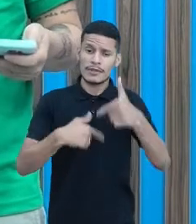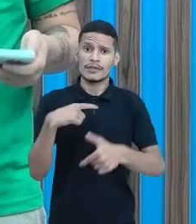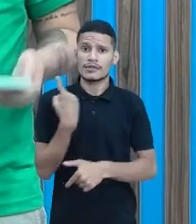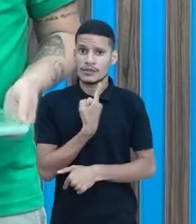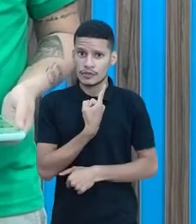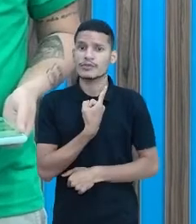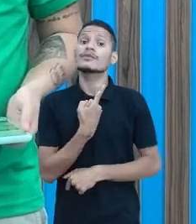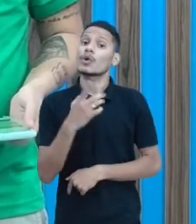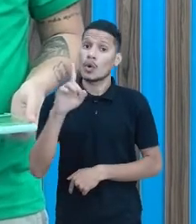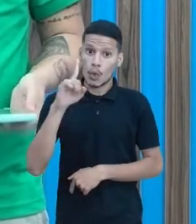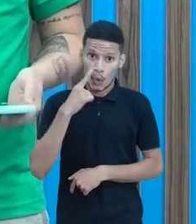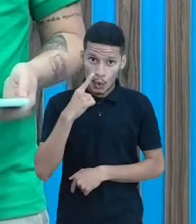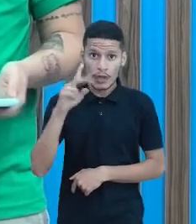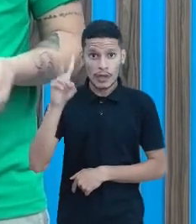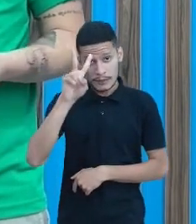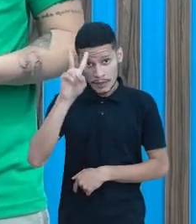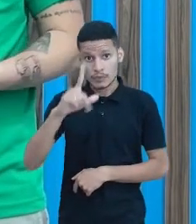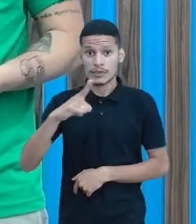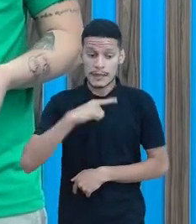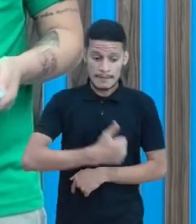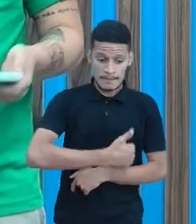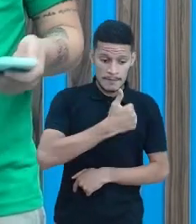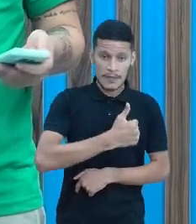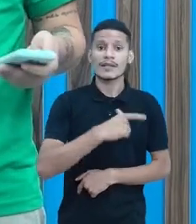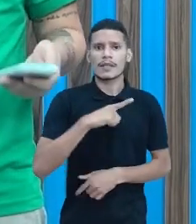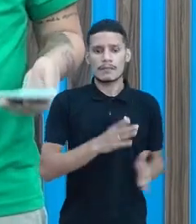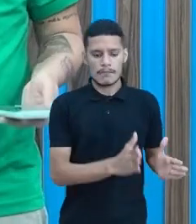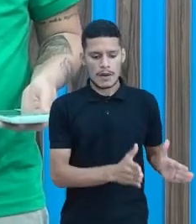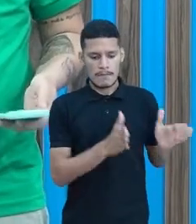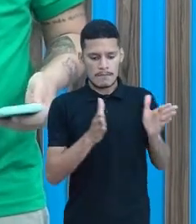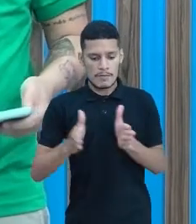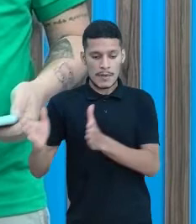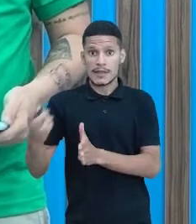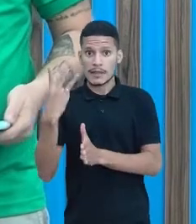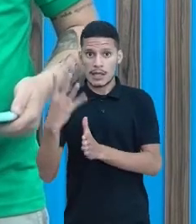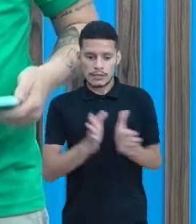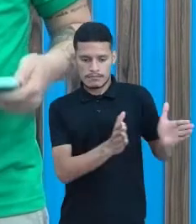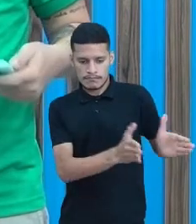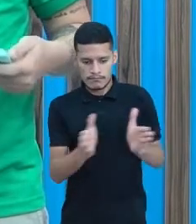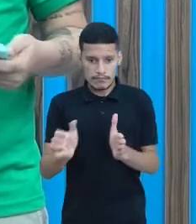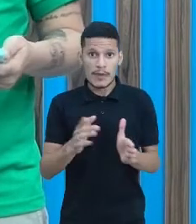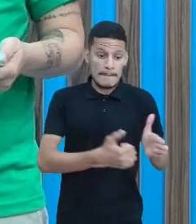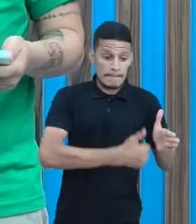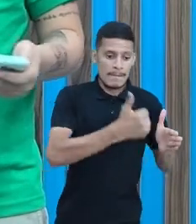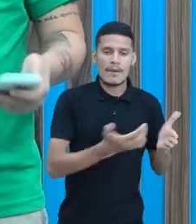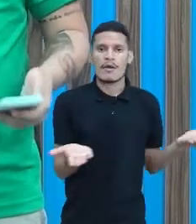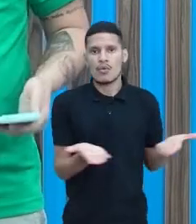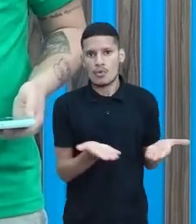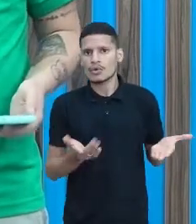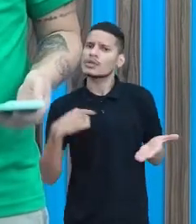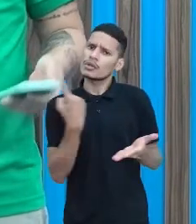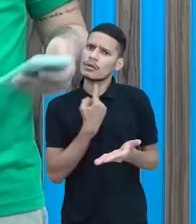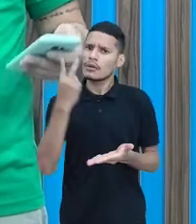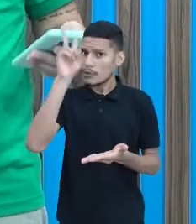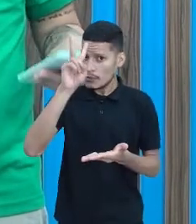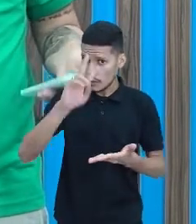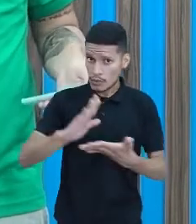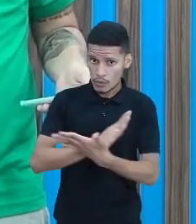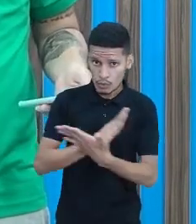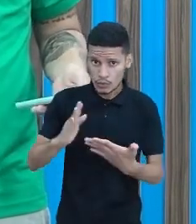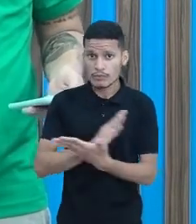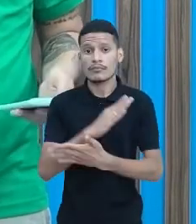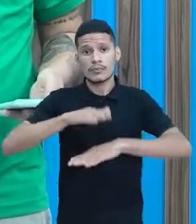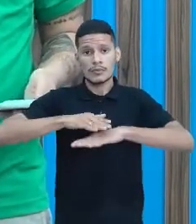essa é a primeira aula de um bloco de 3 aulas para o 9º ano, onde a gente vai relembrar algumas situações do